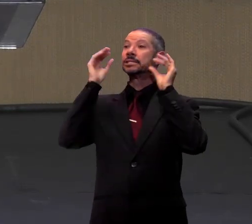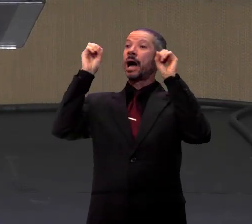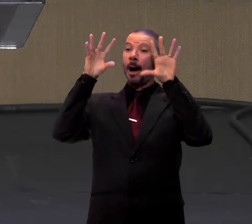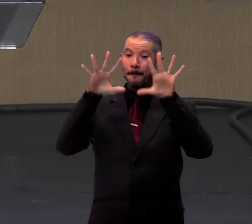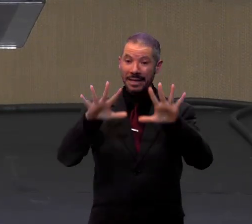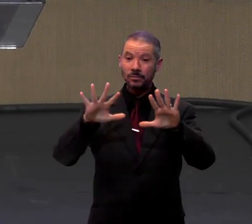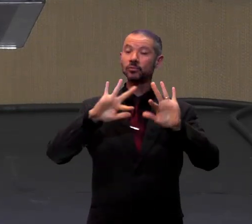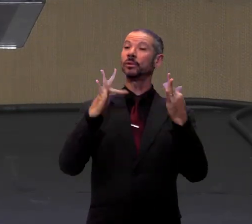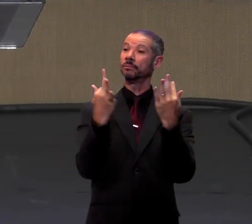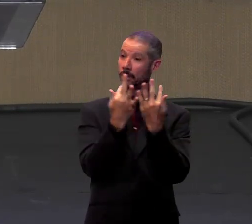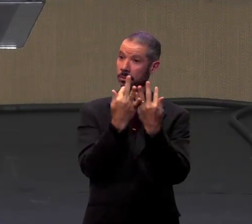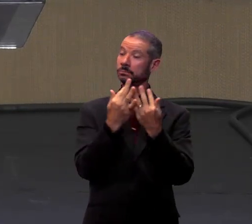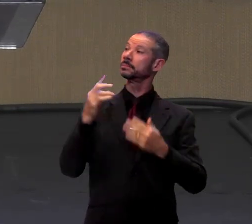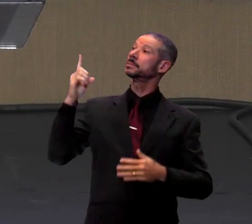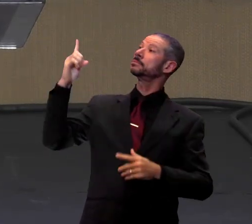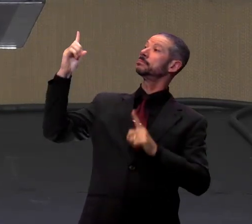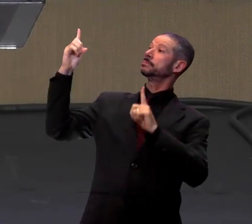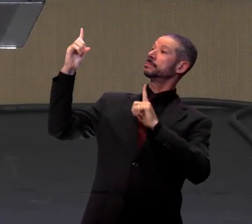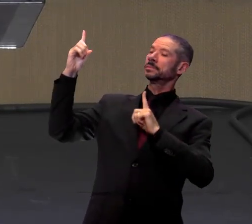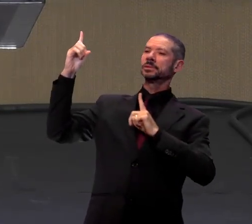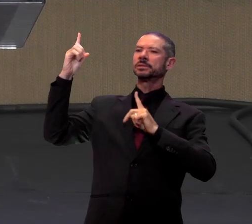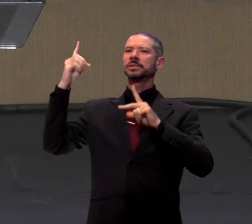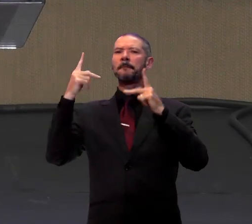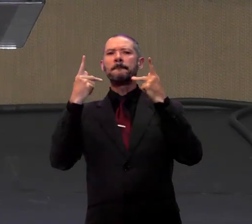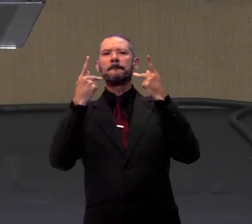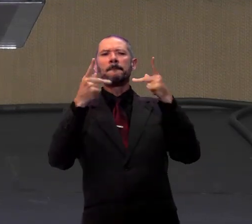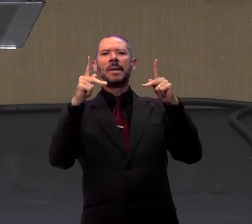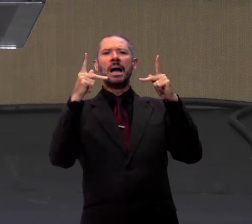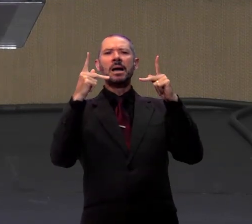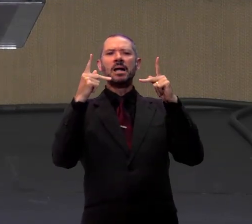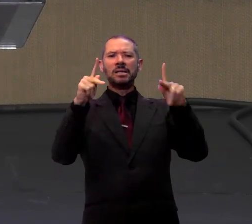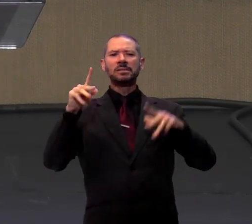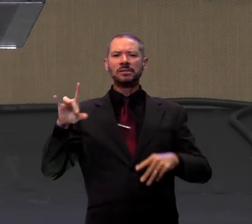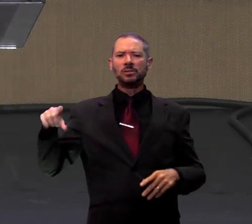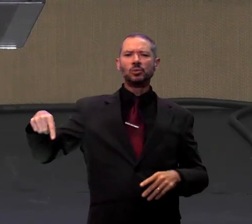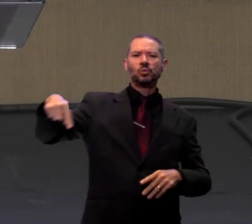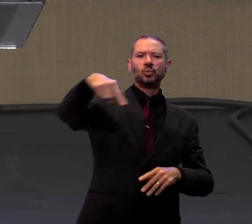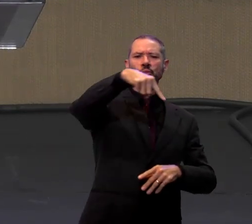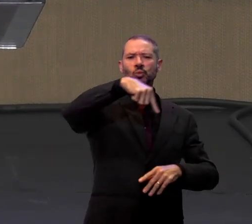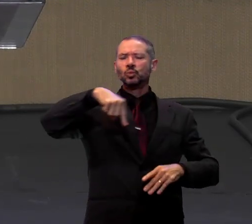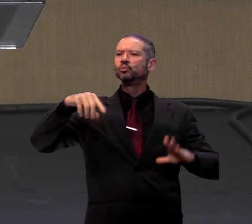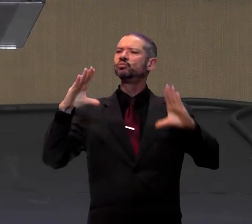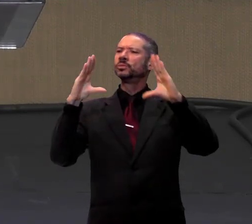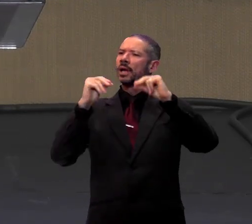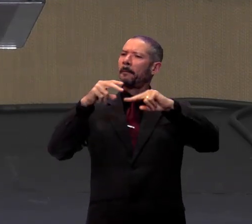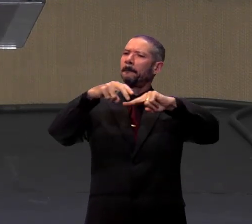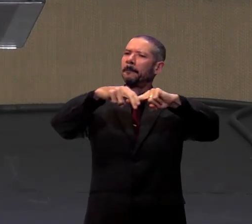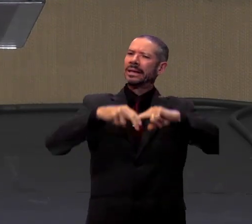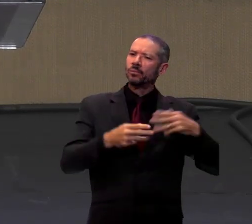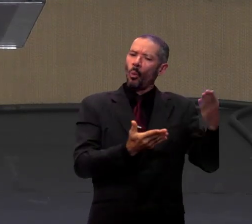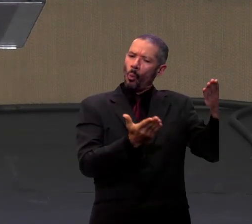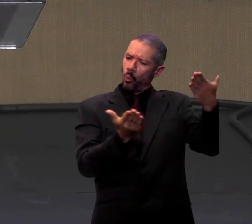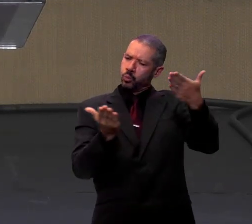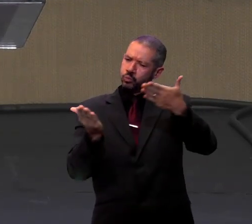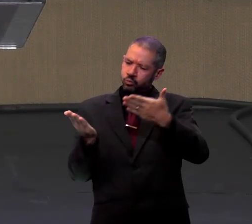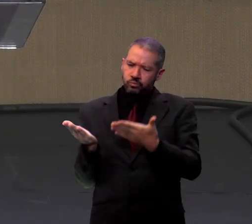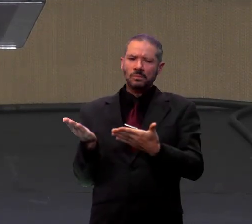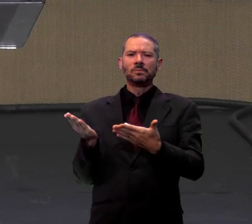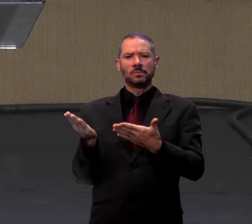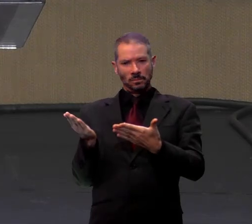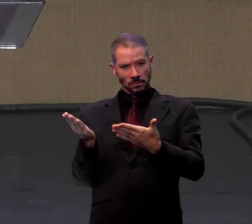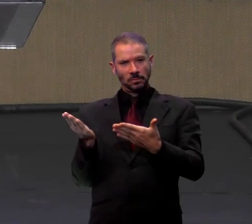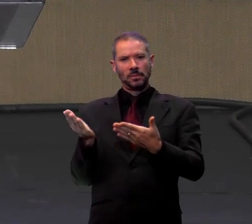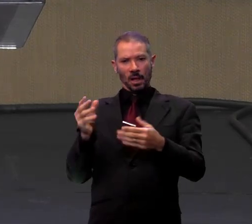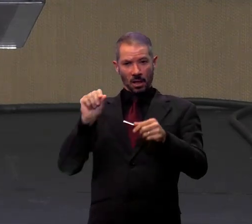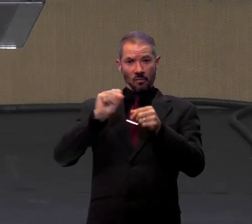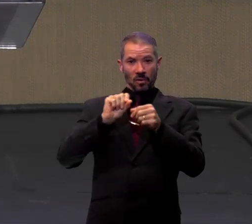lar. Mas eu creio que Deus tem uma palavra para todos nós também nessa noite. Por isso eu quero convidar você a